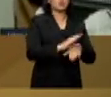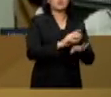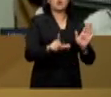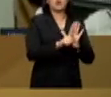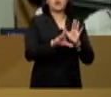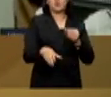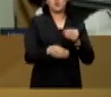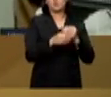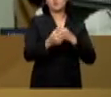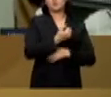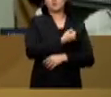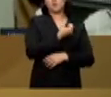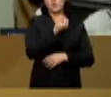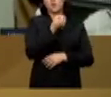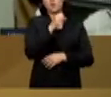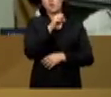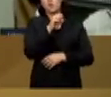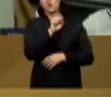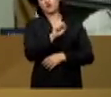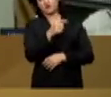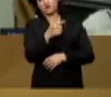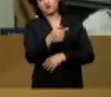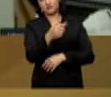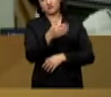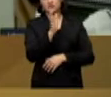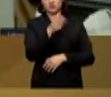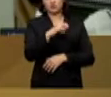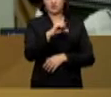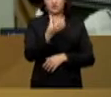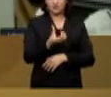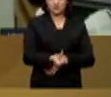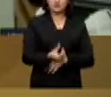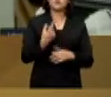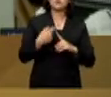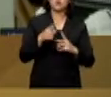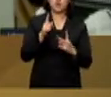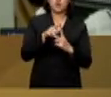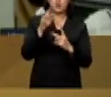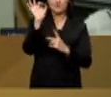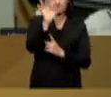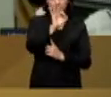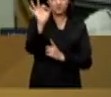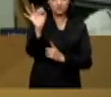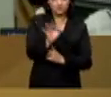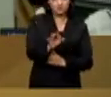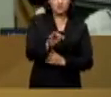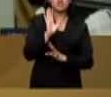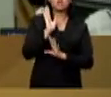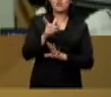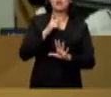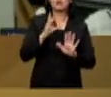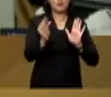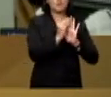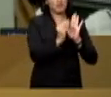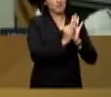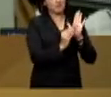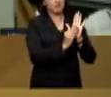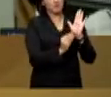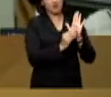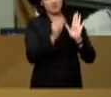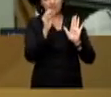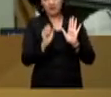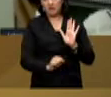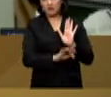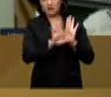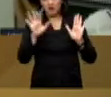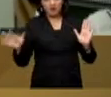Complementar 87 de 96. Isso porque tanto as alíquotas já encontram-se previstas, quer por resolução do